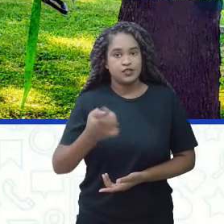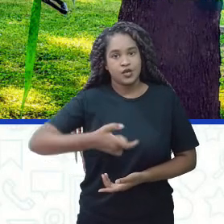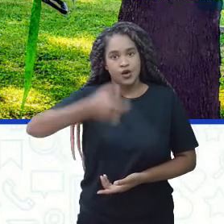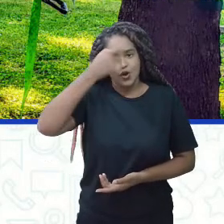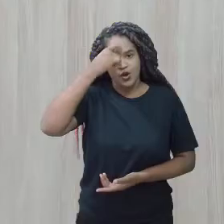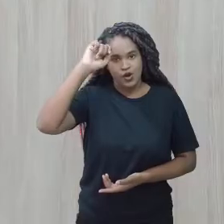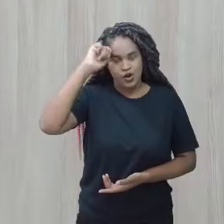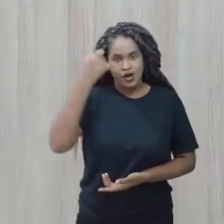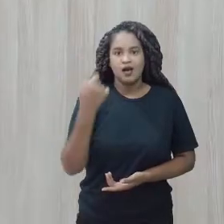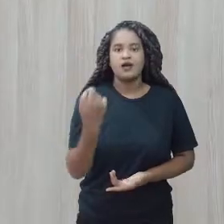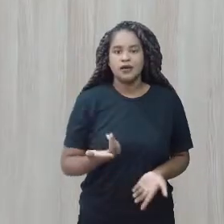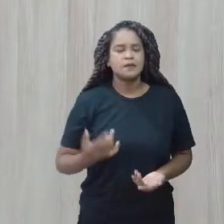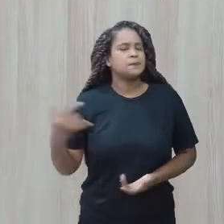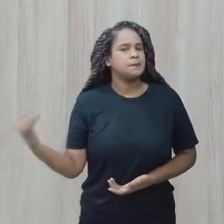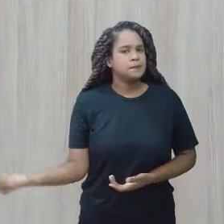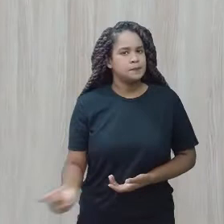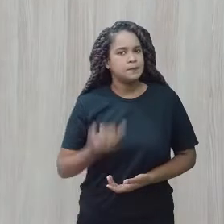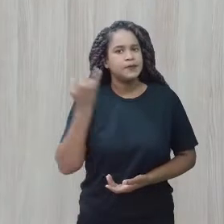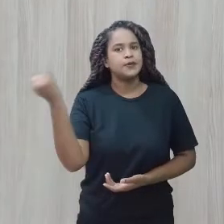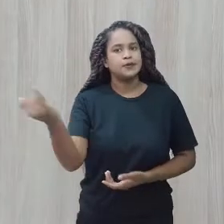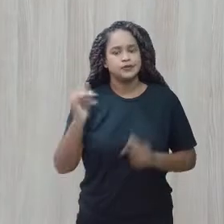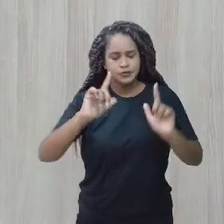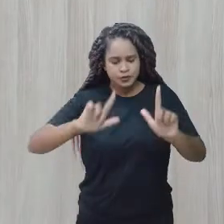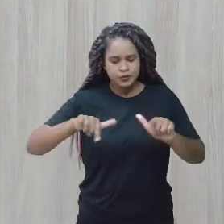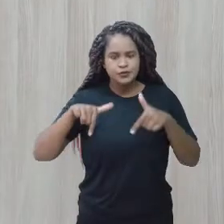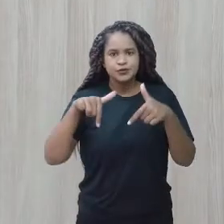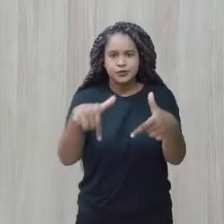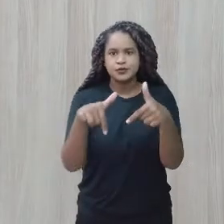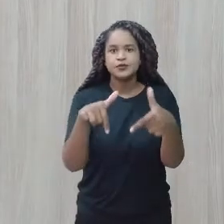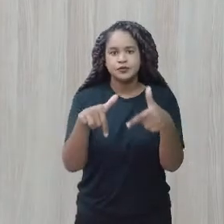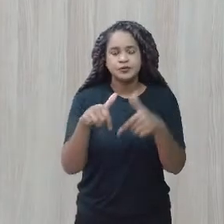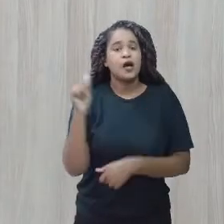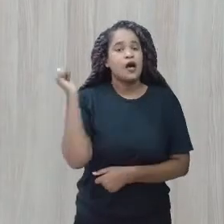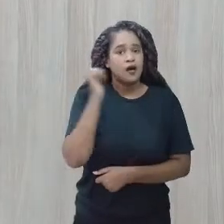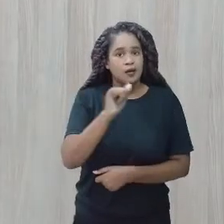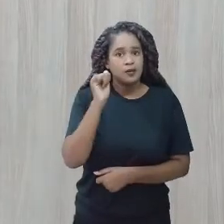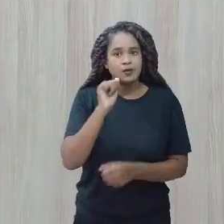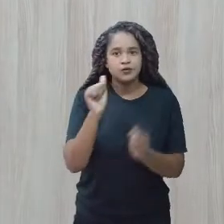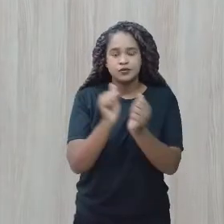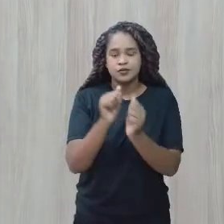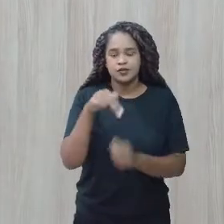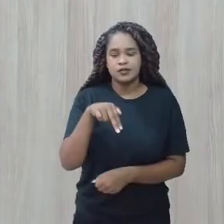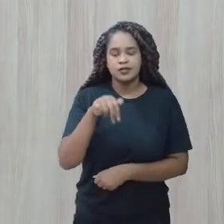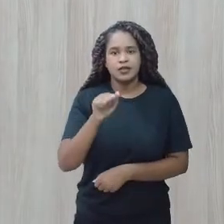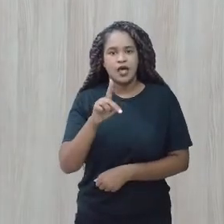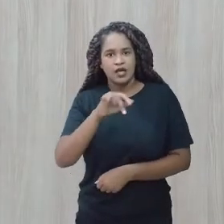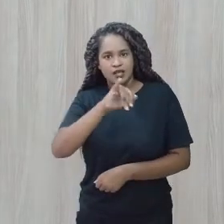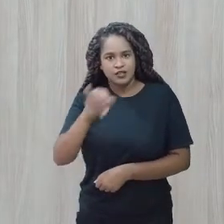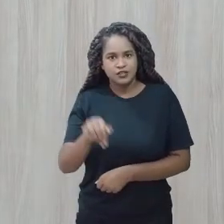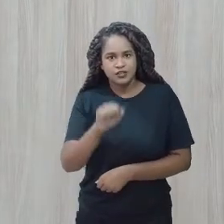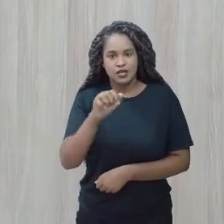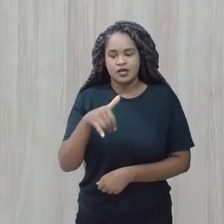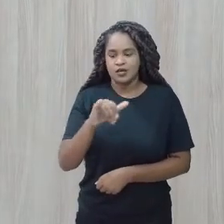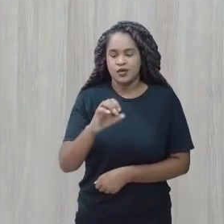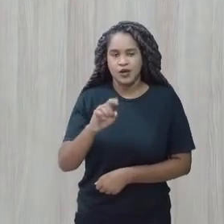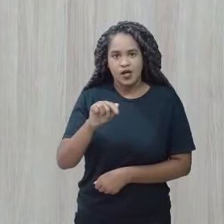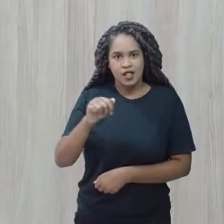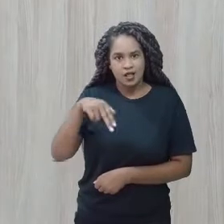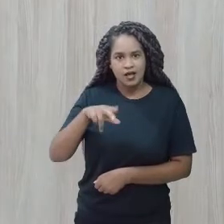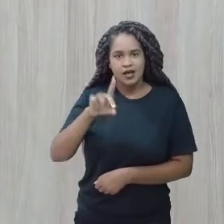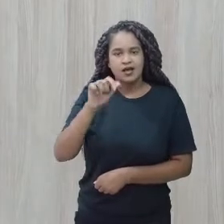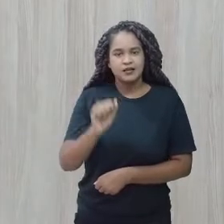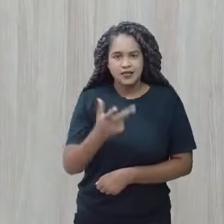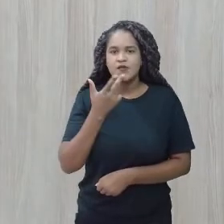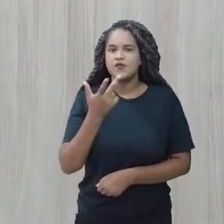né? É muito importante aí essa luta. A Amanda junto com Nádia, com Yolanda, as meninas